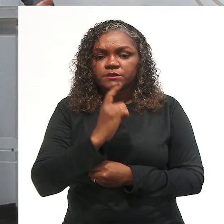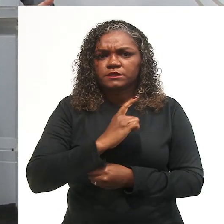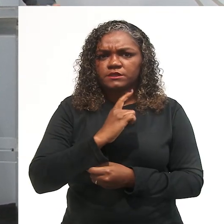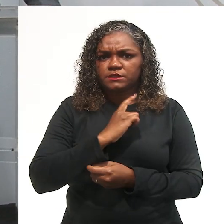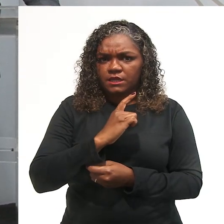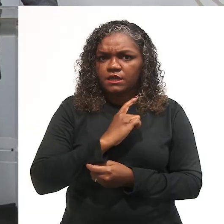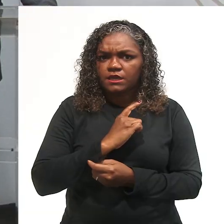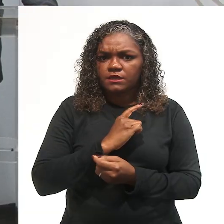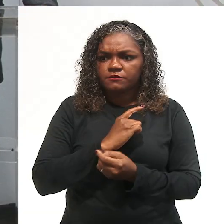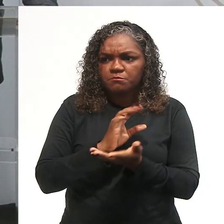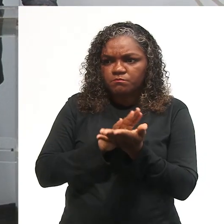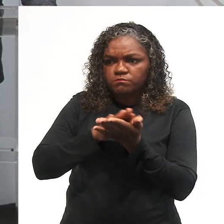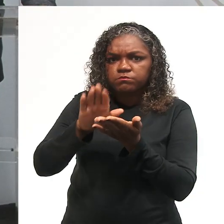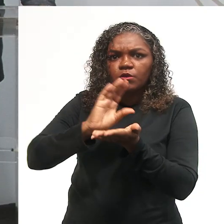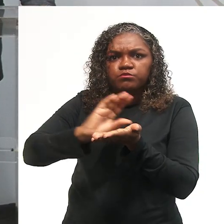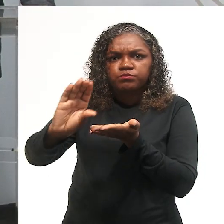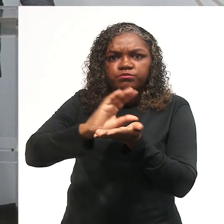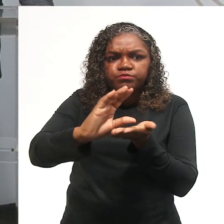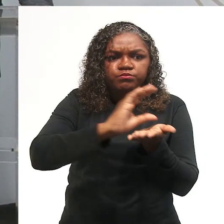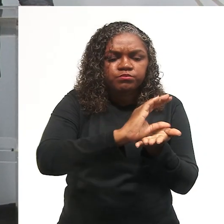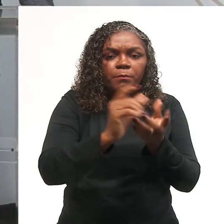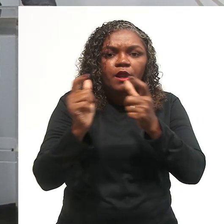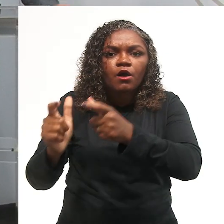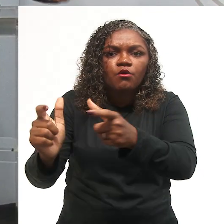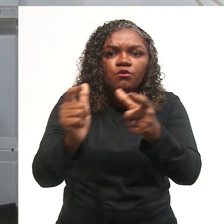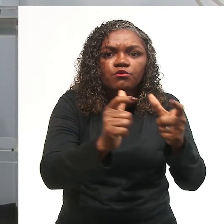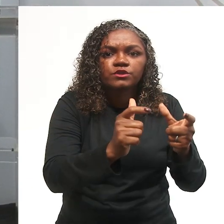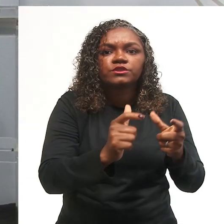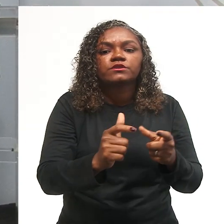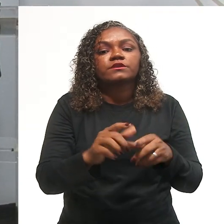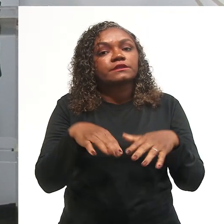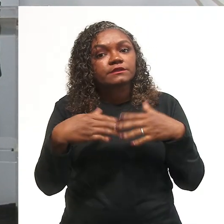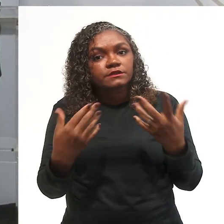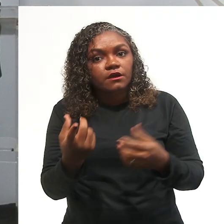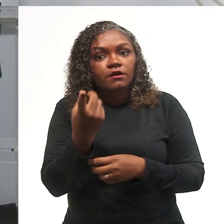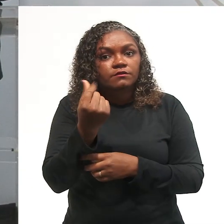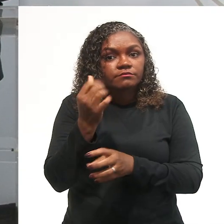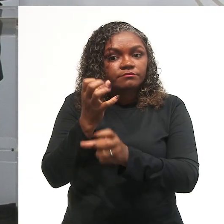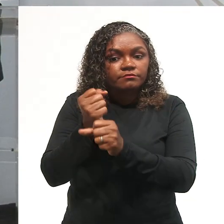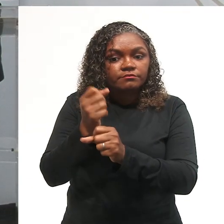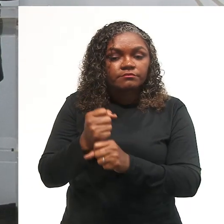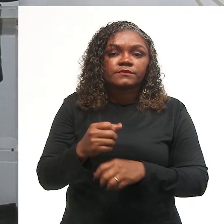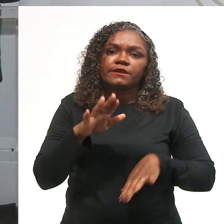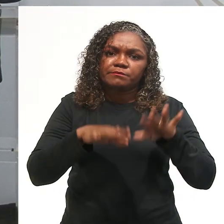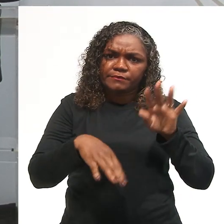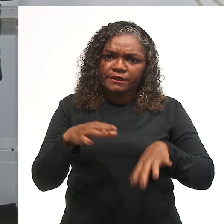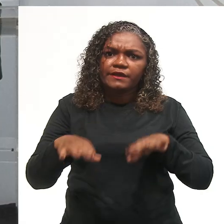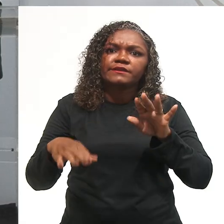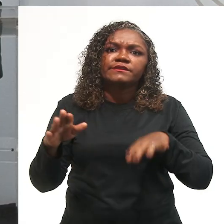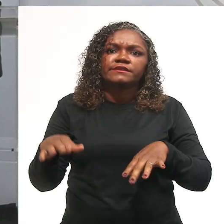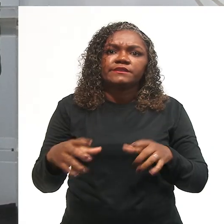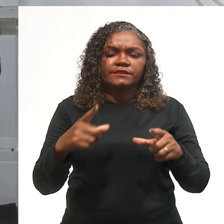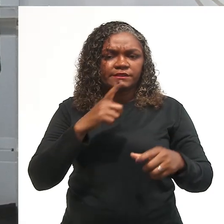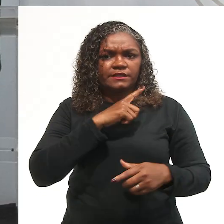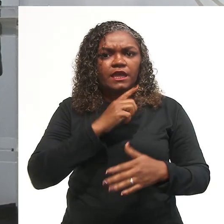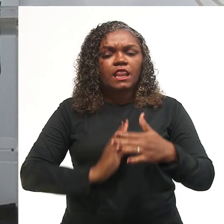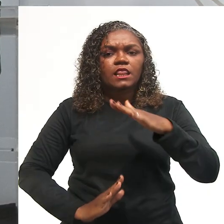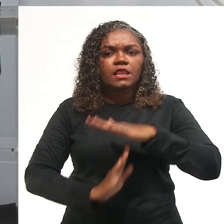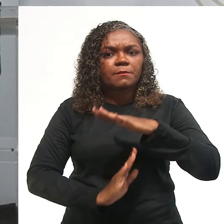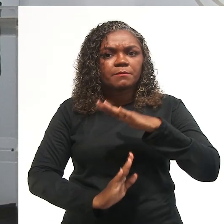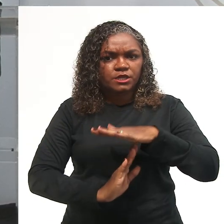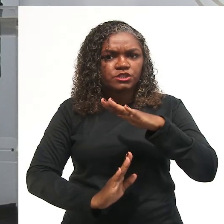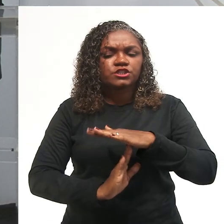elas são infinitas, gente? Agora, os recursos, o recurso orçamentário, ele é escasso, ele possui ali uma